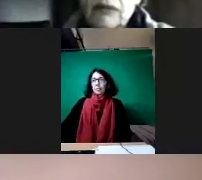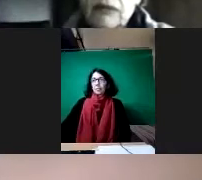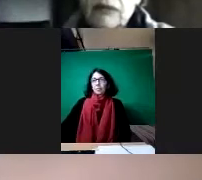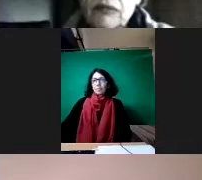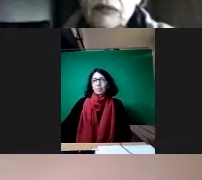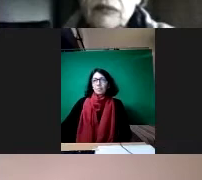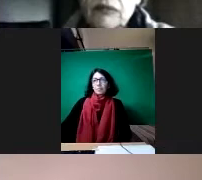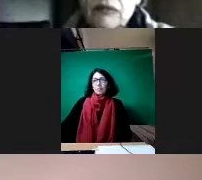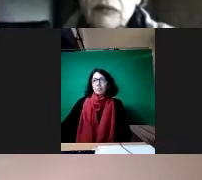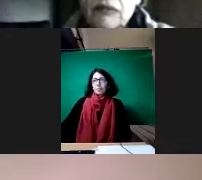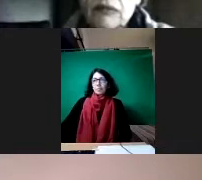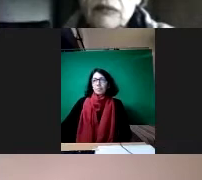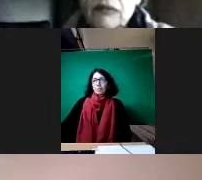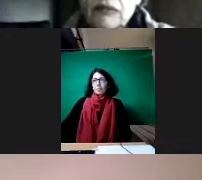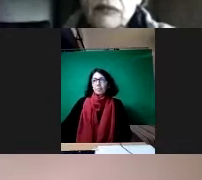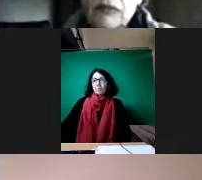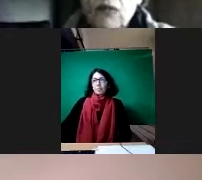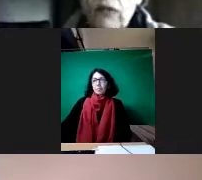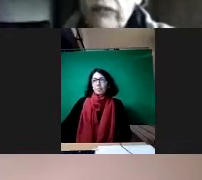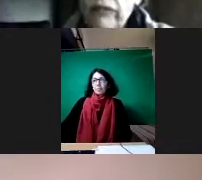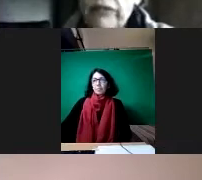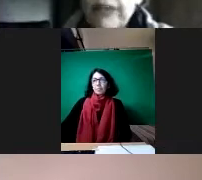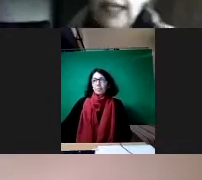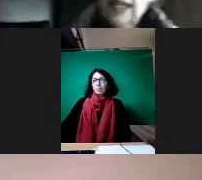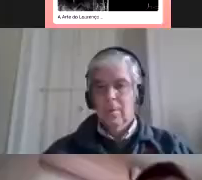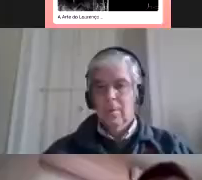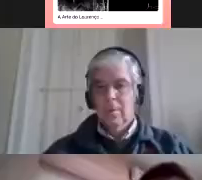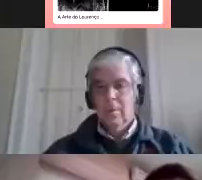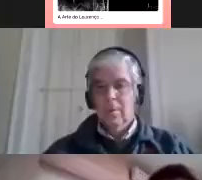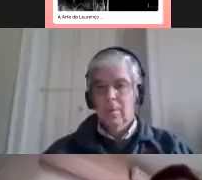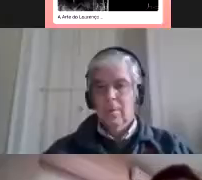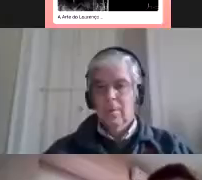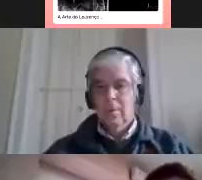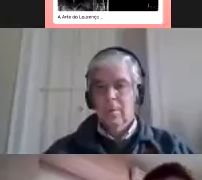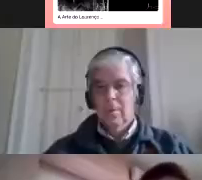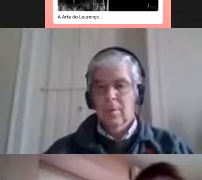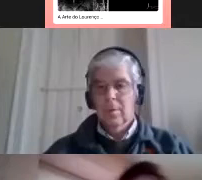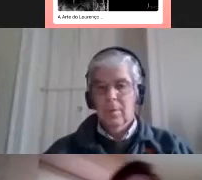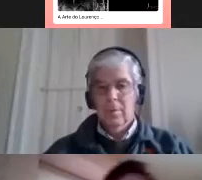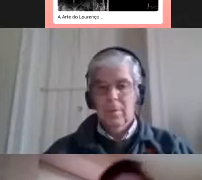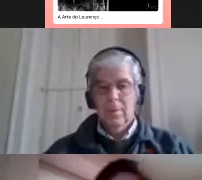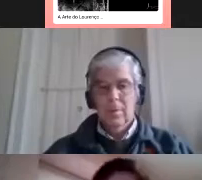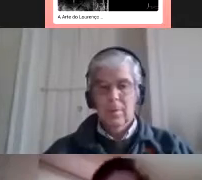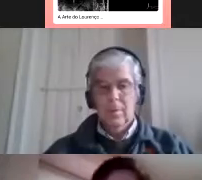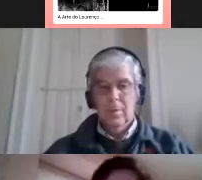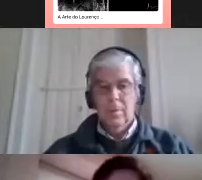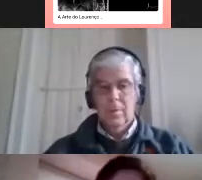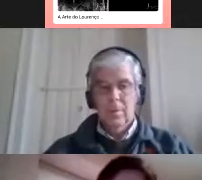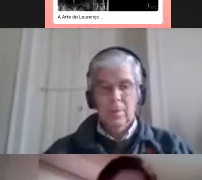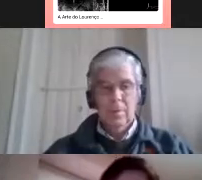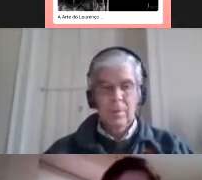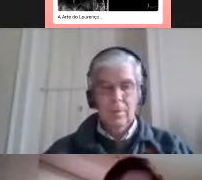e dedicamos a perceber o modo como as tecnologias digitais, no seu sentido mais amplo,